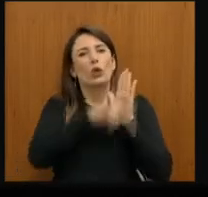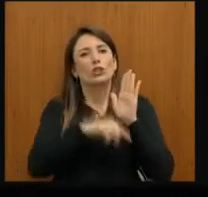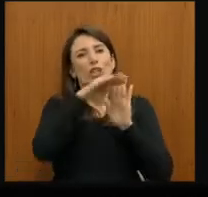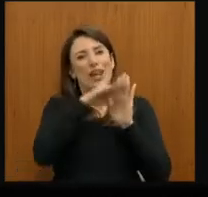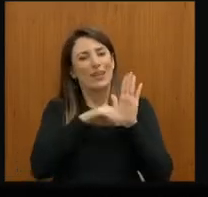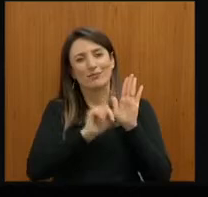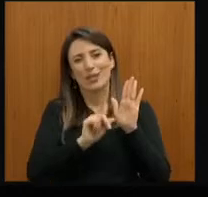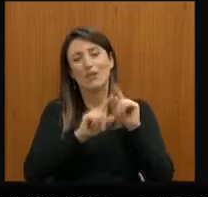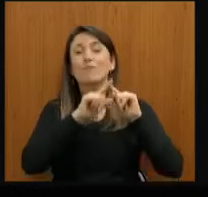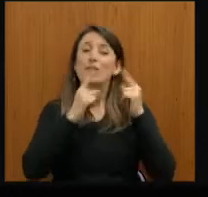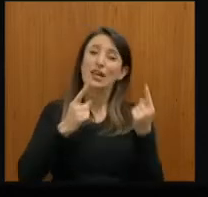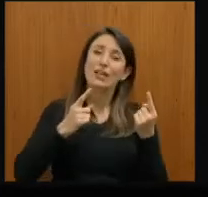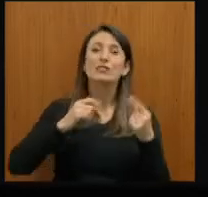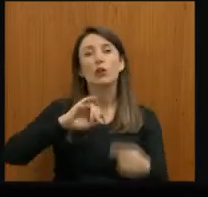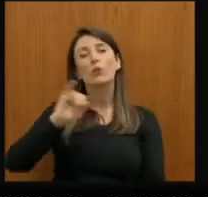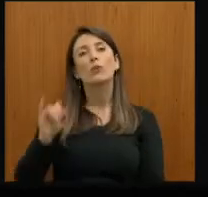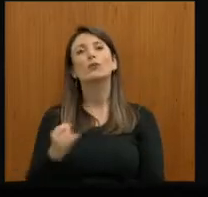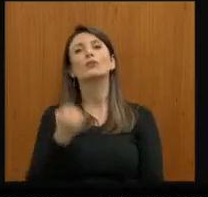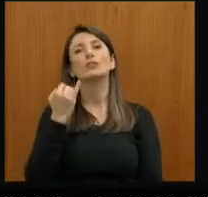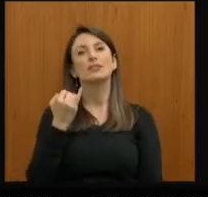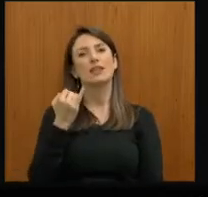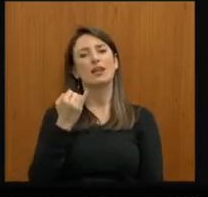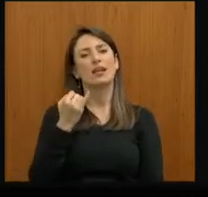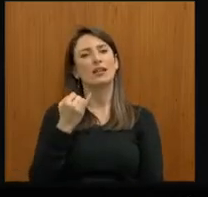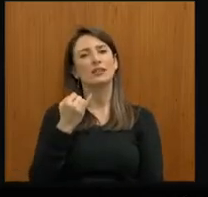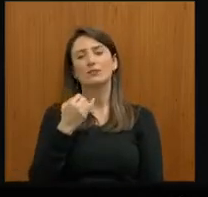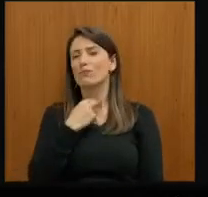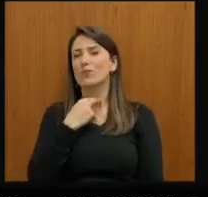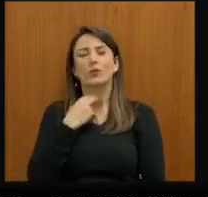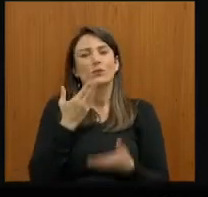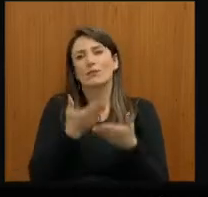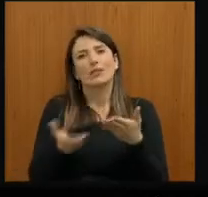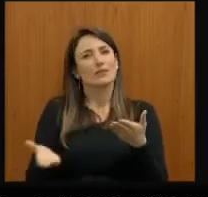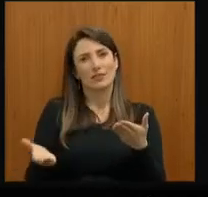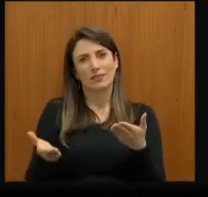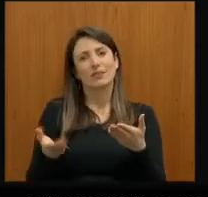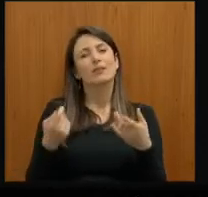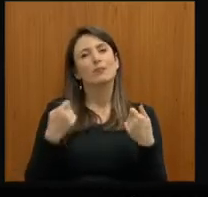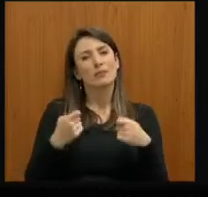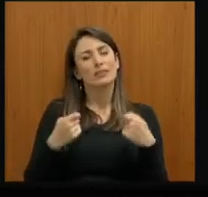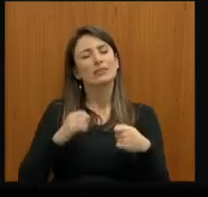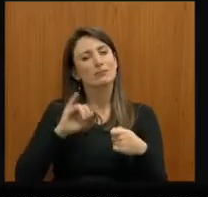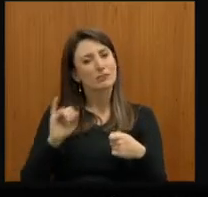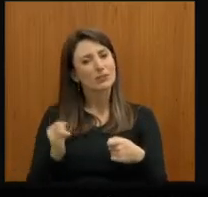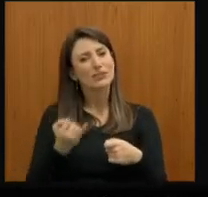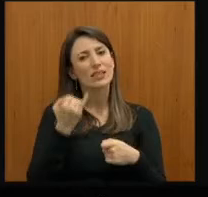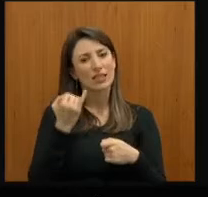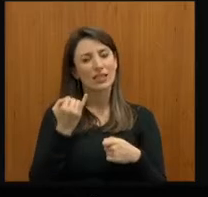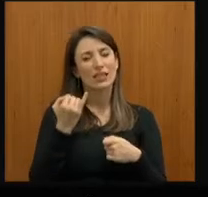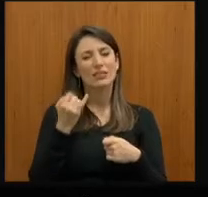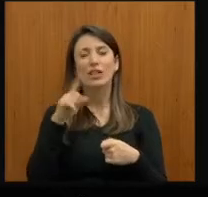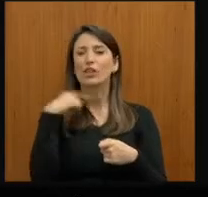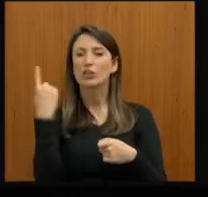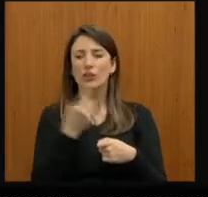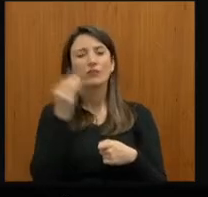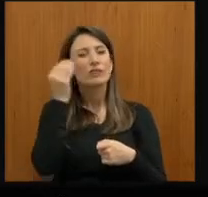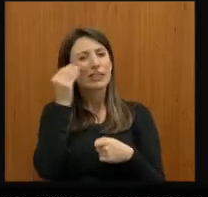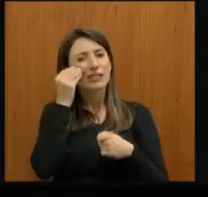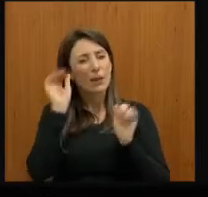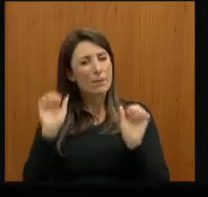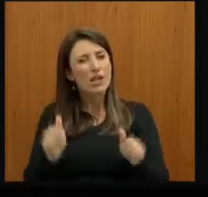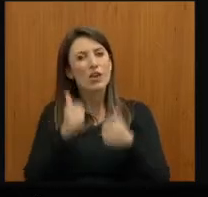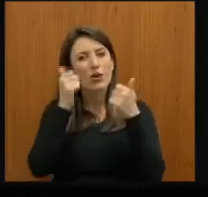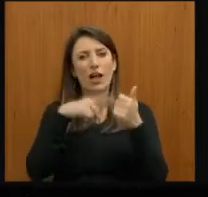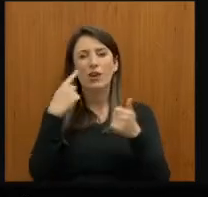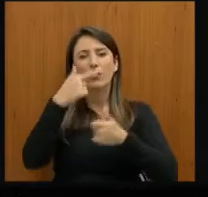eu acho que é uma oportunidade e nós não podemos perder e com ela nós vamos melhorar muito a nossa a